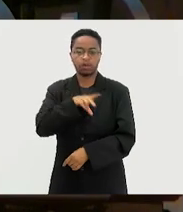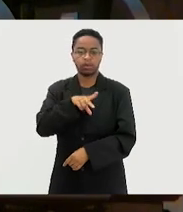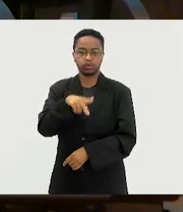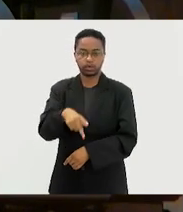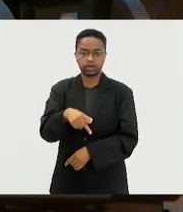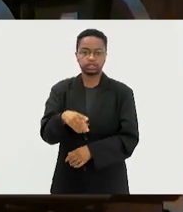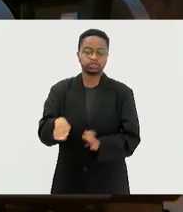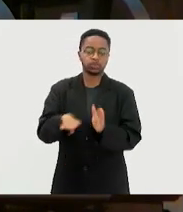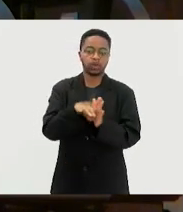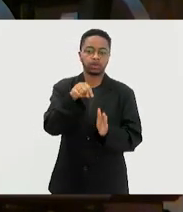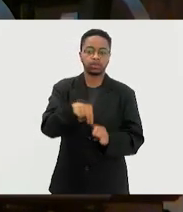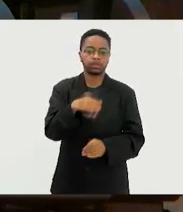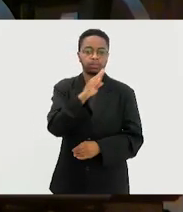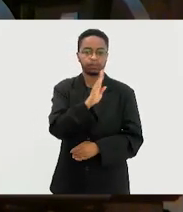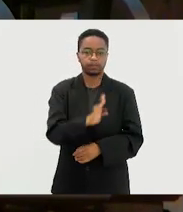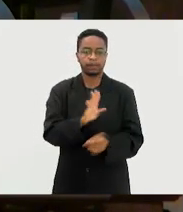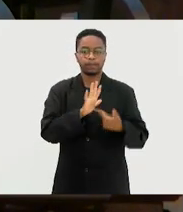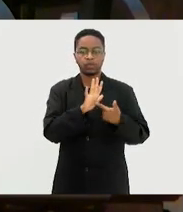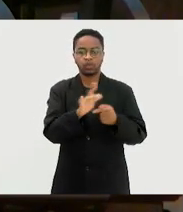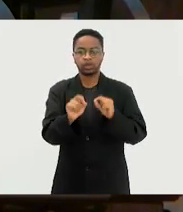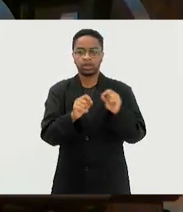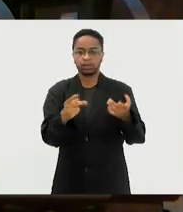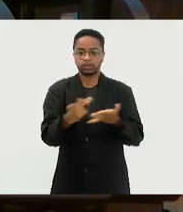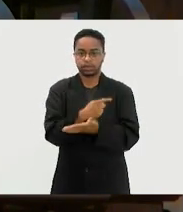o que vem acontecendo dentro do nosso país.